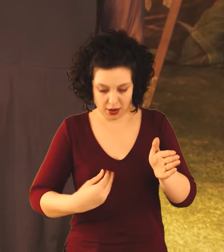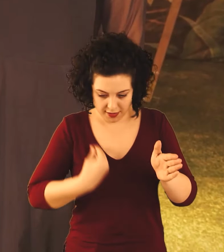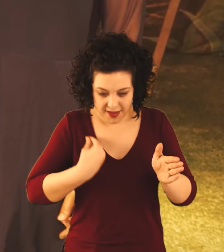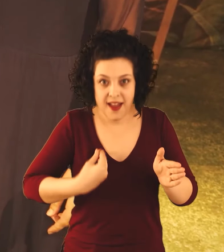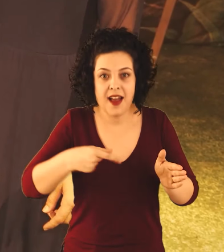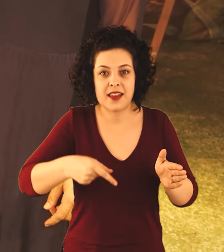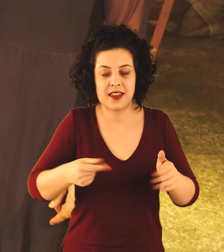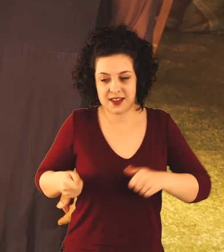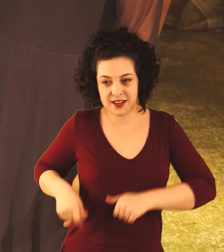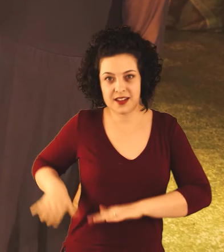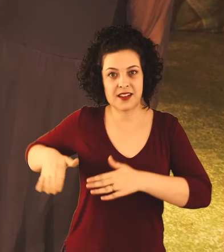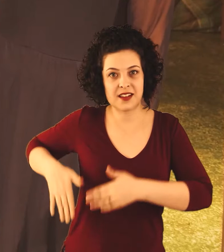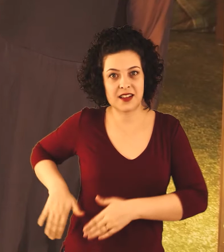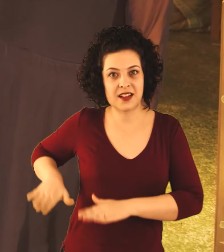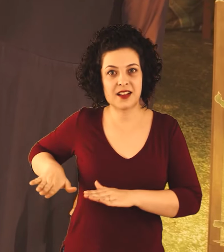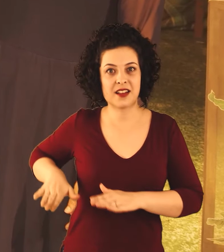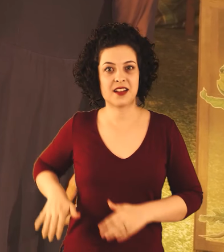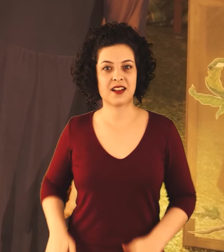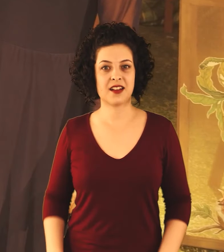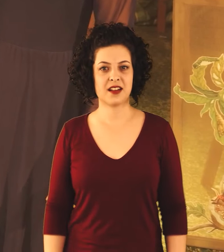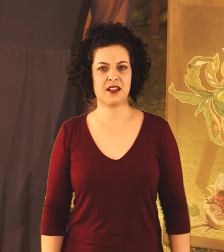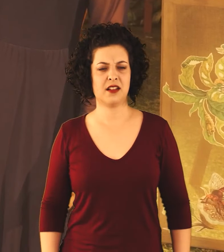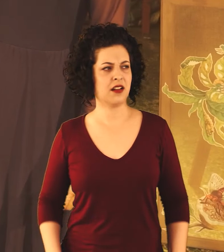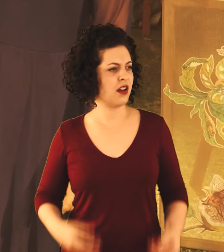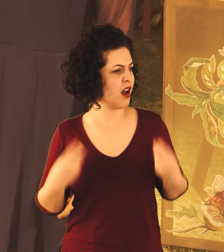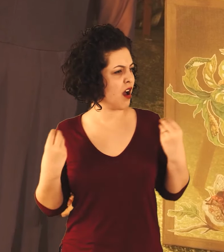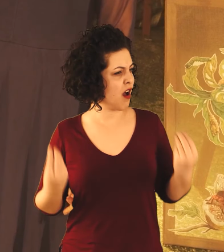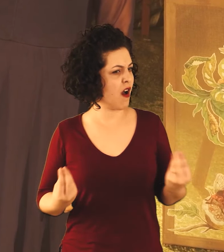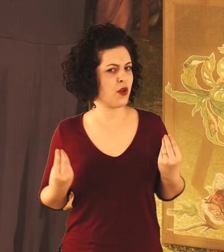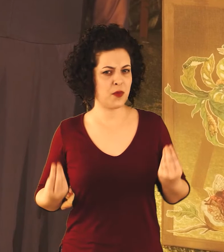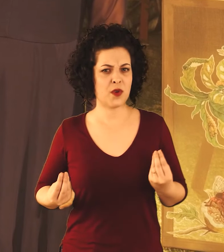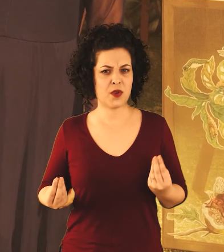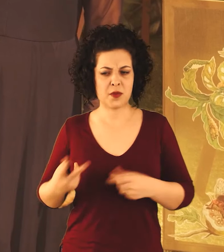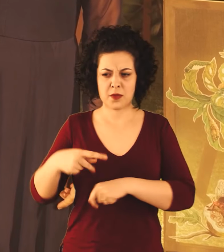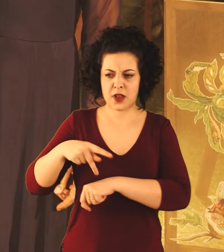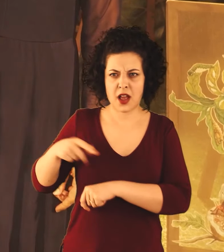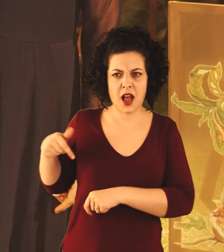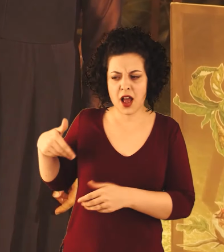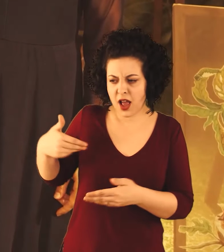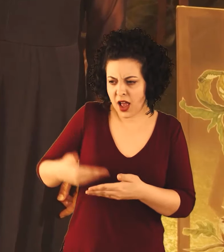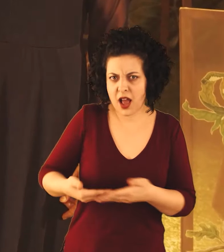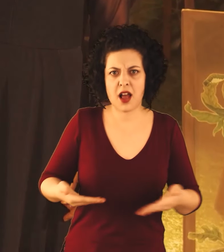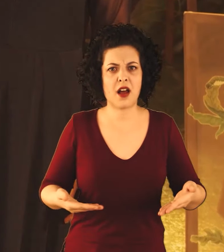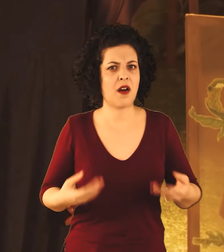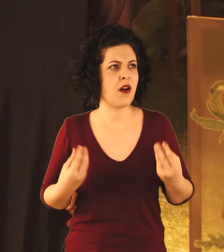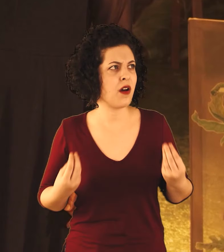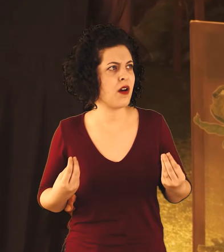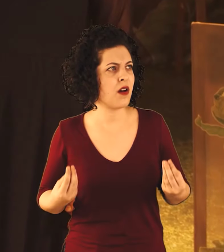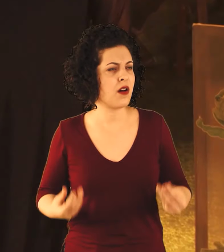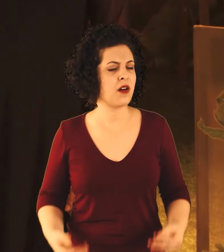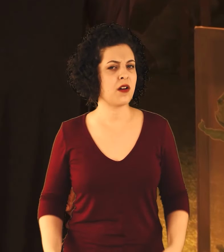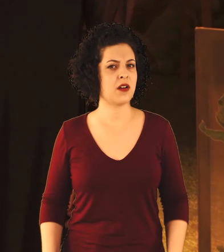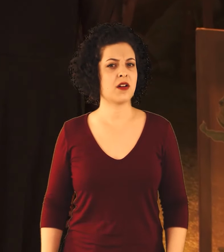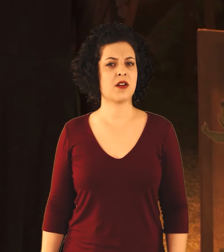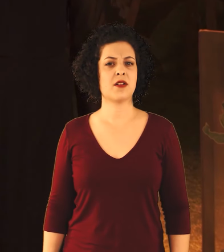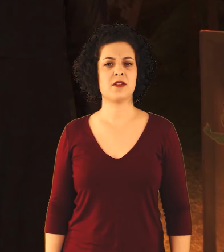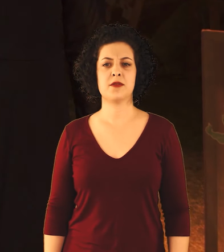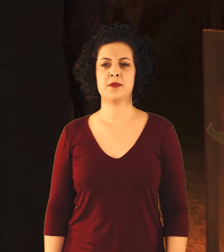Você já está aqui no Suriname. Mas como? Como eu cheguei até aqui? A luz escurece.